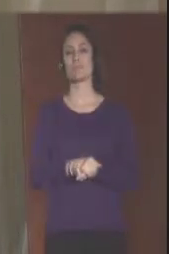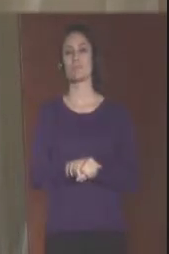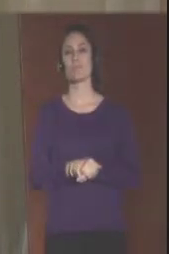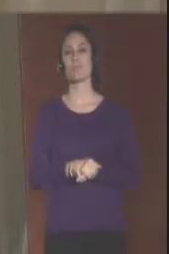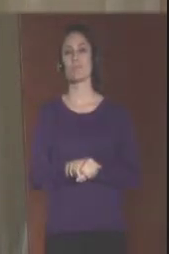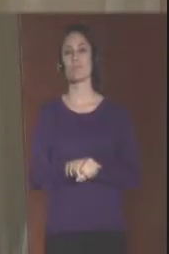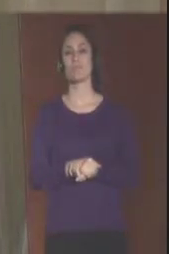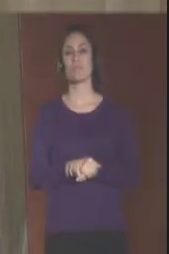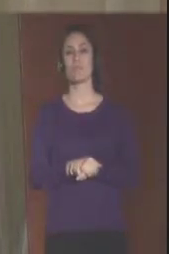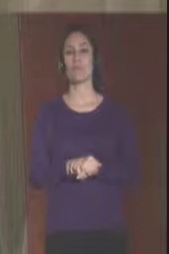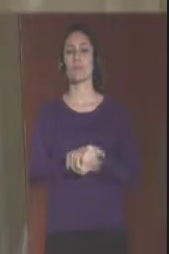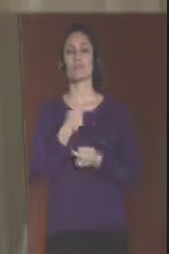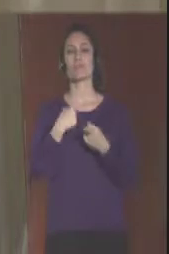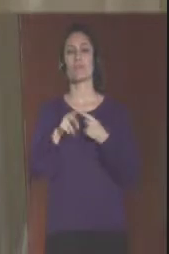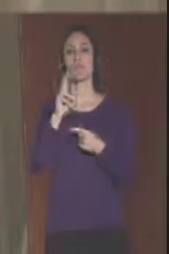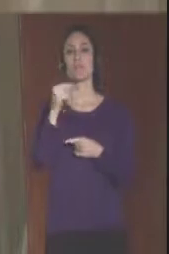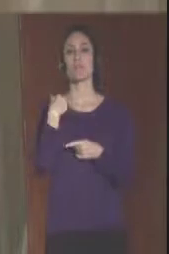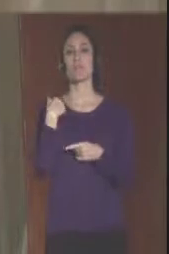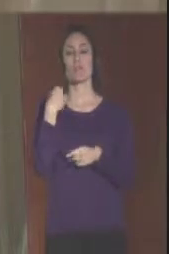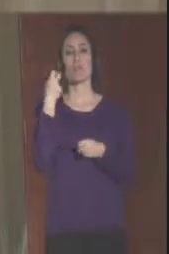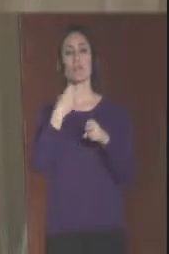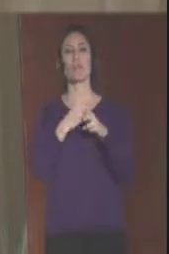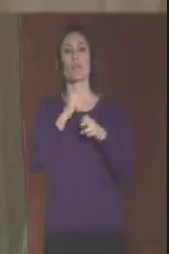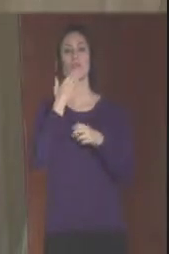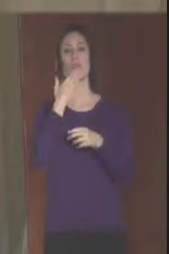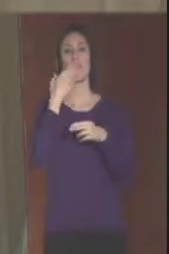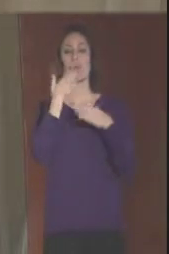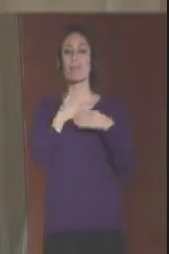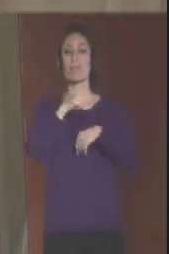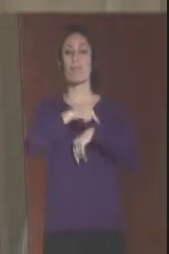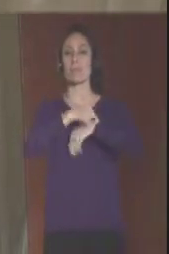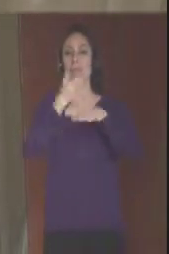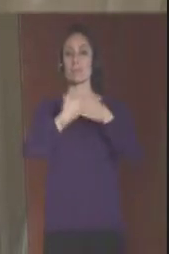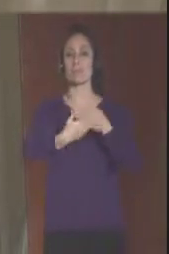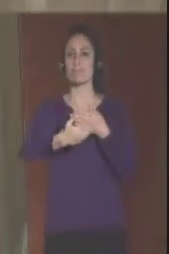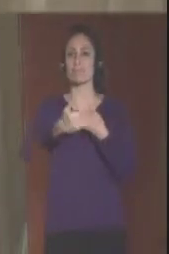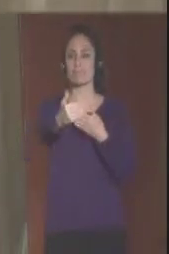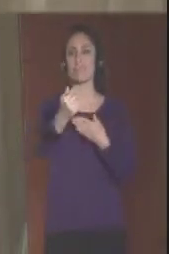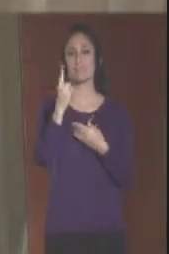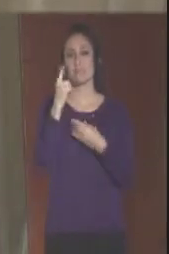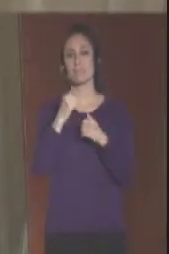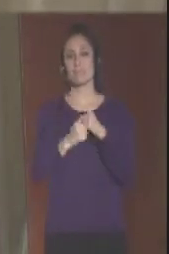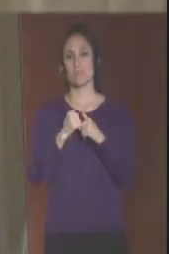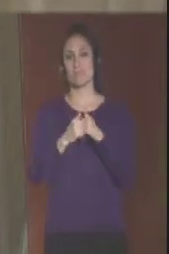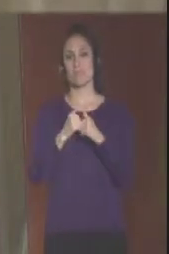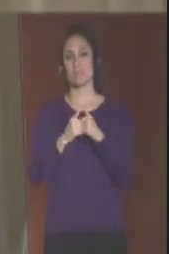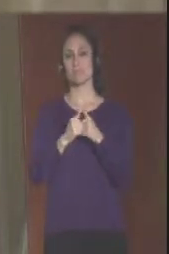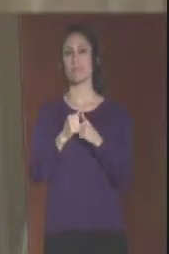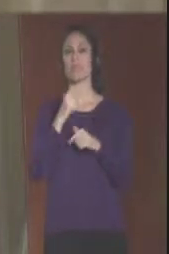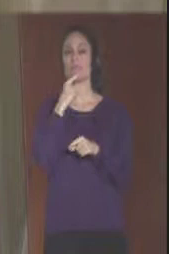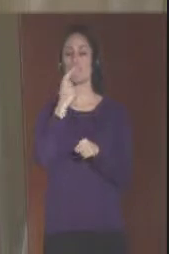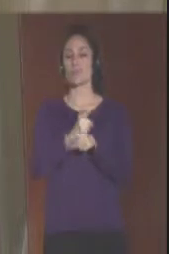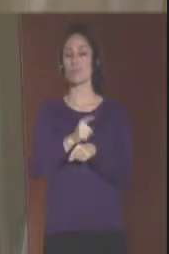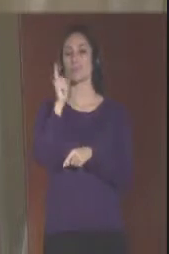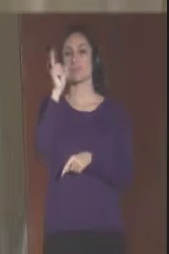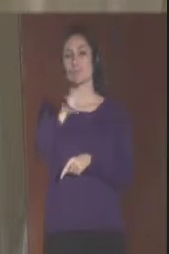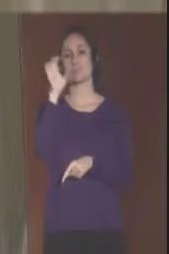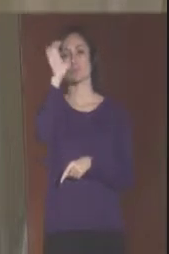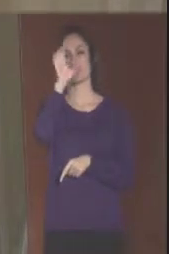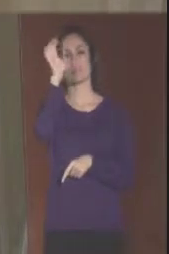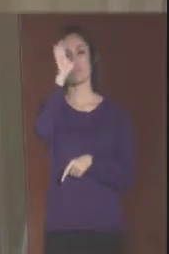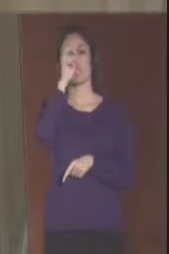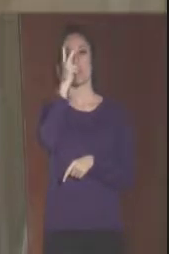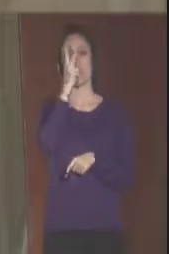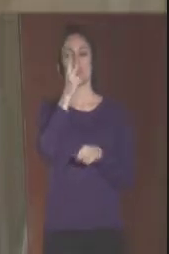sustentável. Então, tendo essa sustentabilidade, buscando o crescimento com sustentabilidade, nós vamos com isso